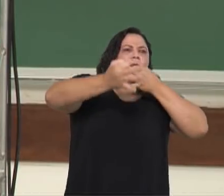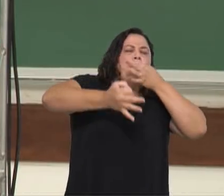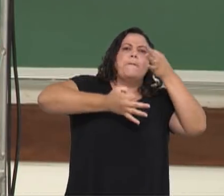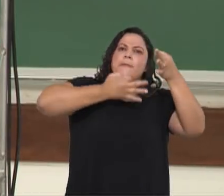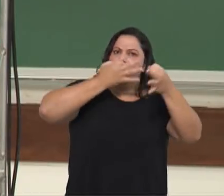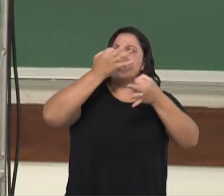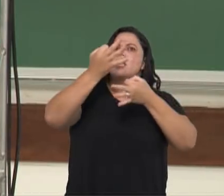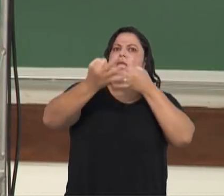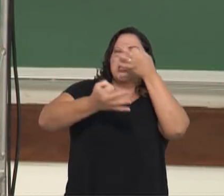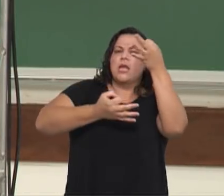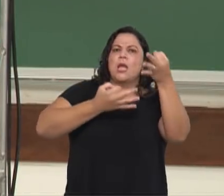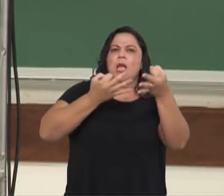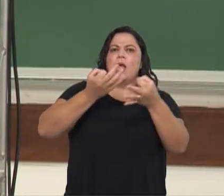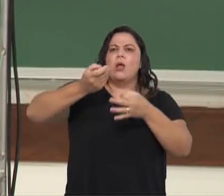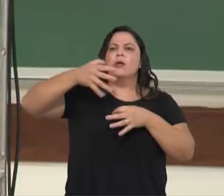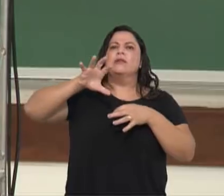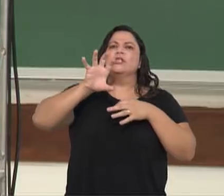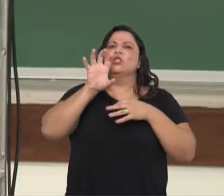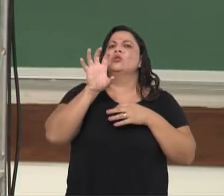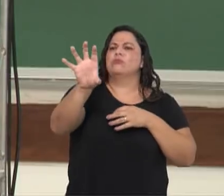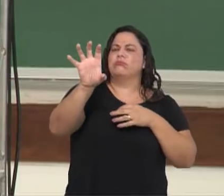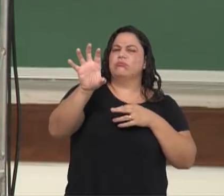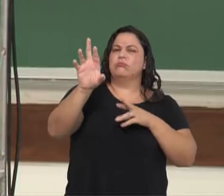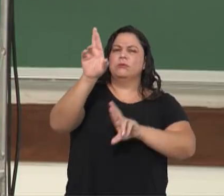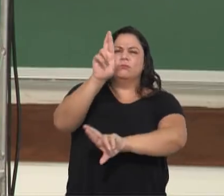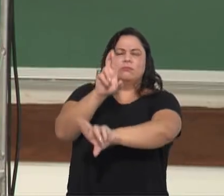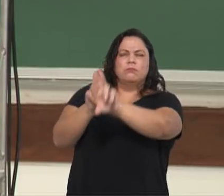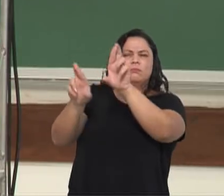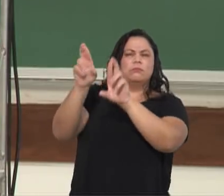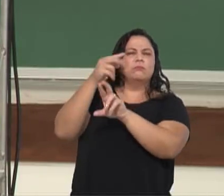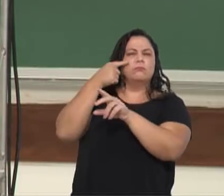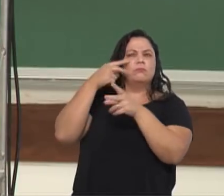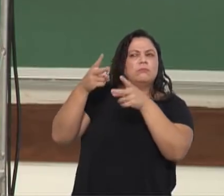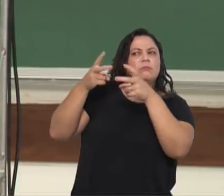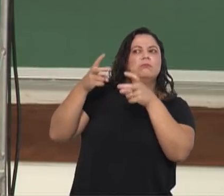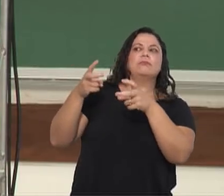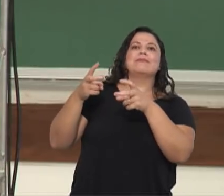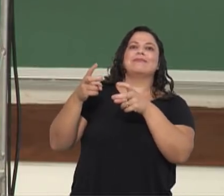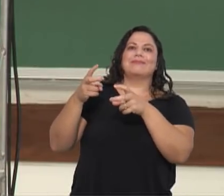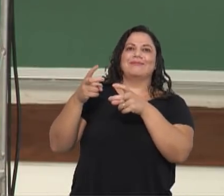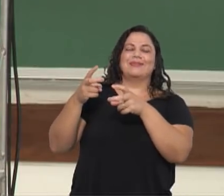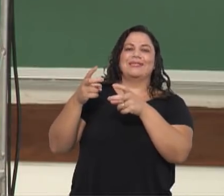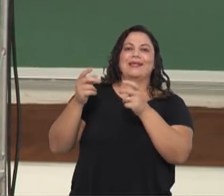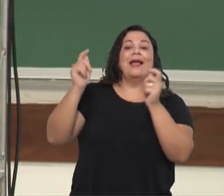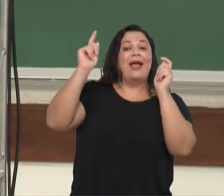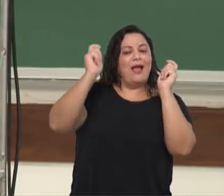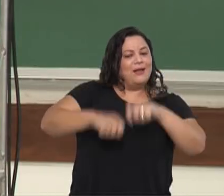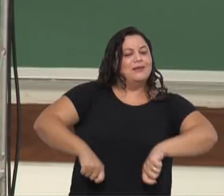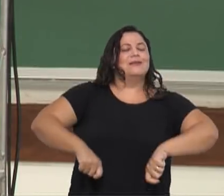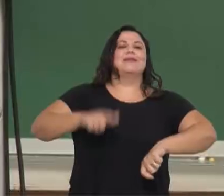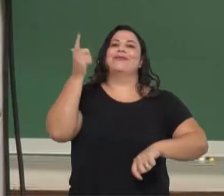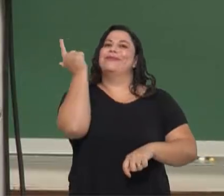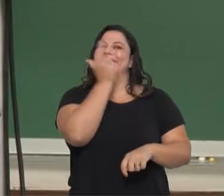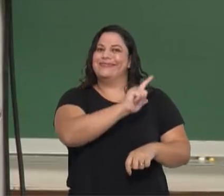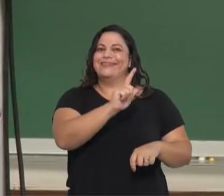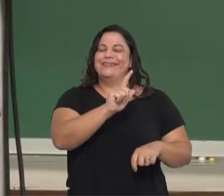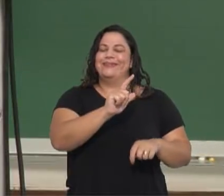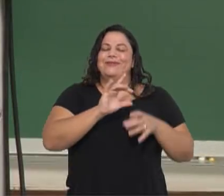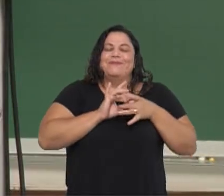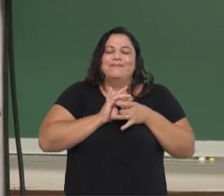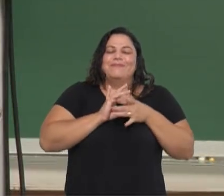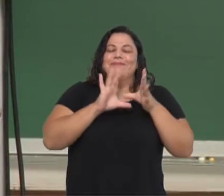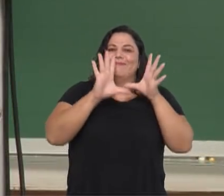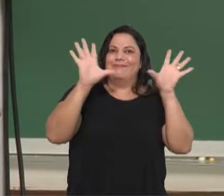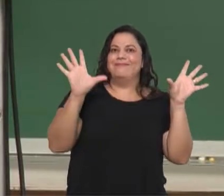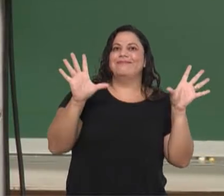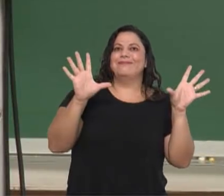para situações que precisam de análise, tá? E assim conseguimos ser mais independentes.